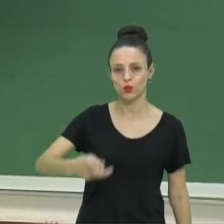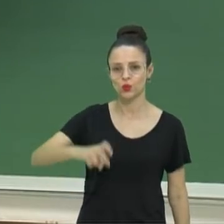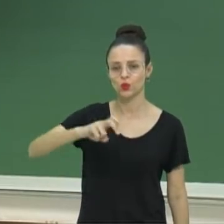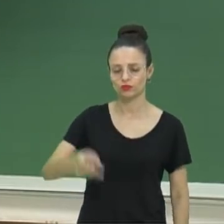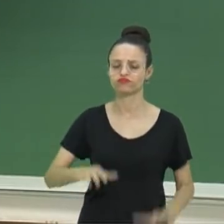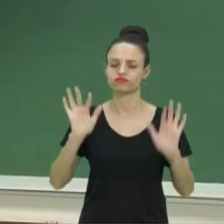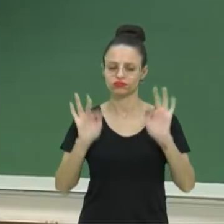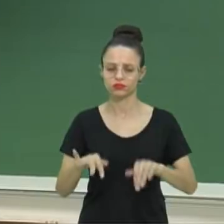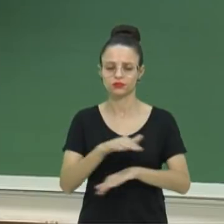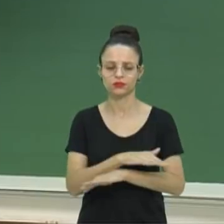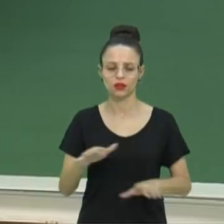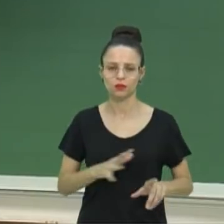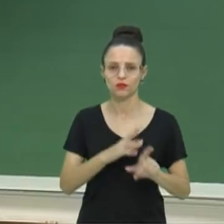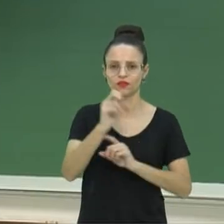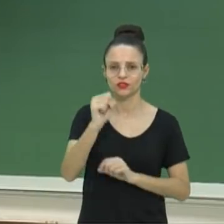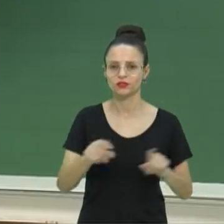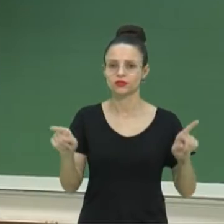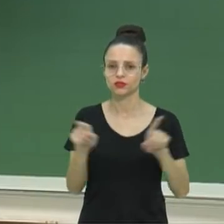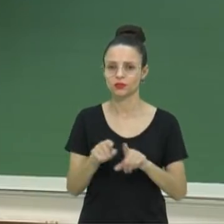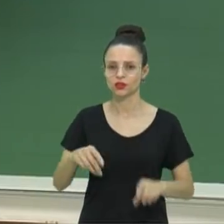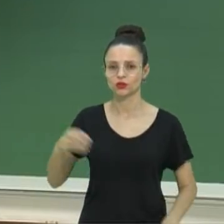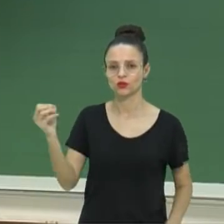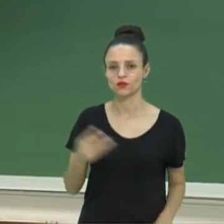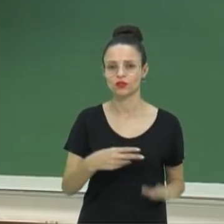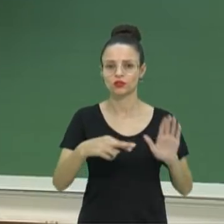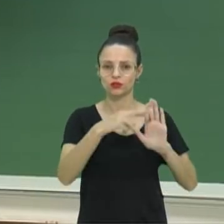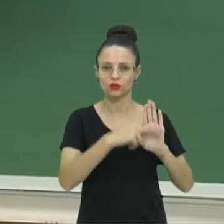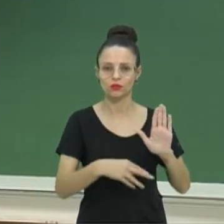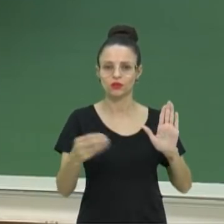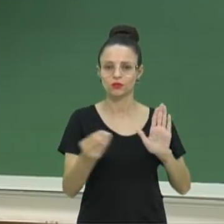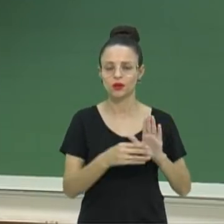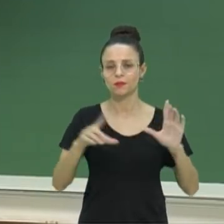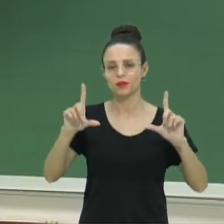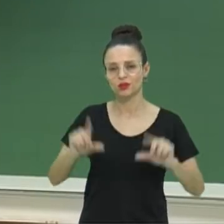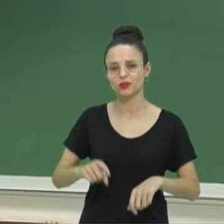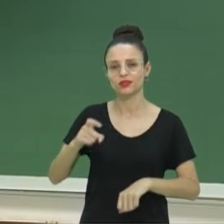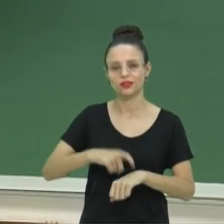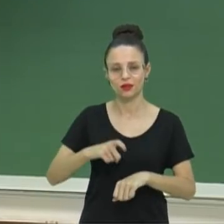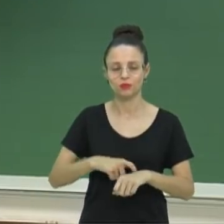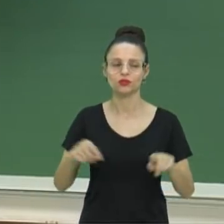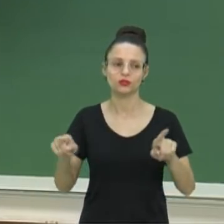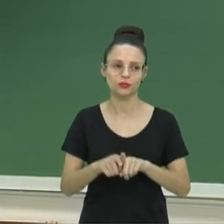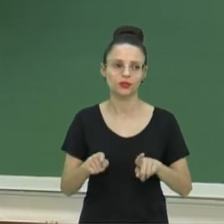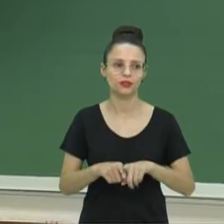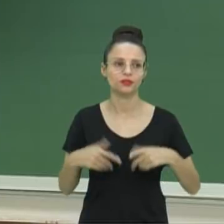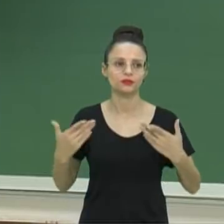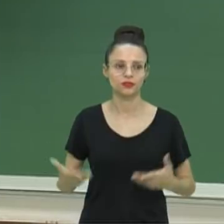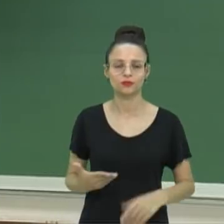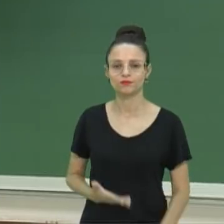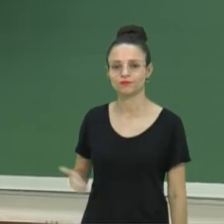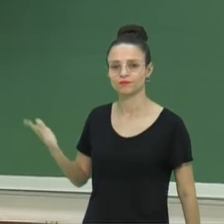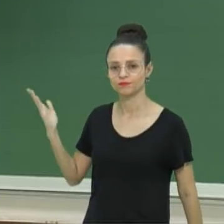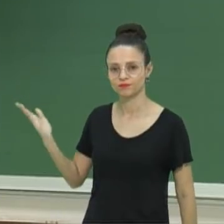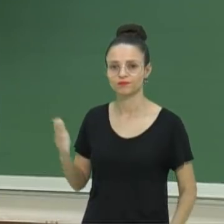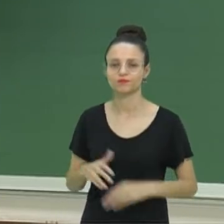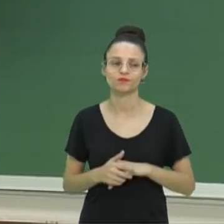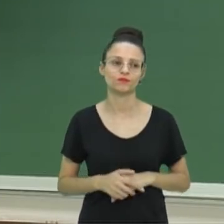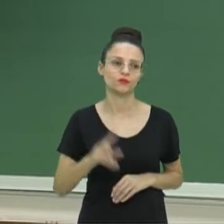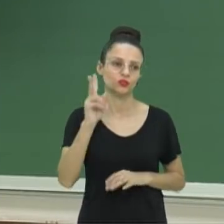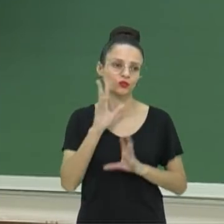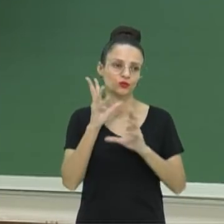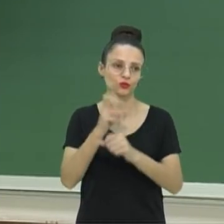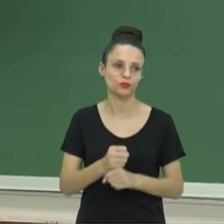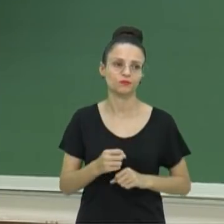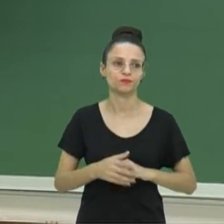uma luta. E também entrou uma nova normativa para estar diminuindo o tempo de luta também. Então, está retratado dentro da história aqui